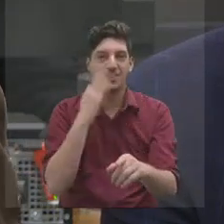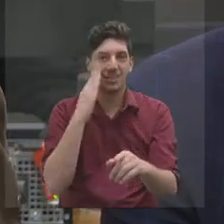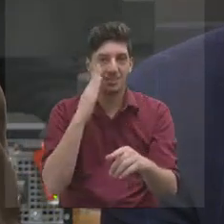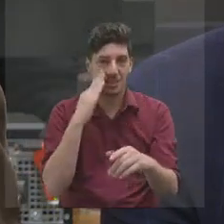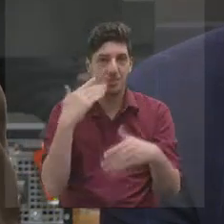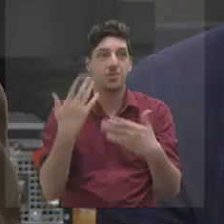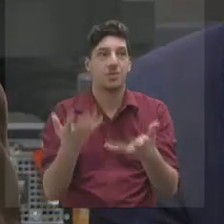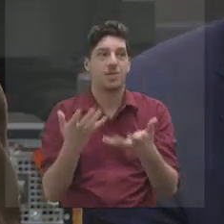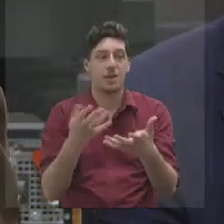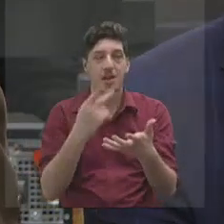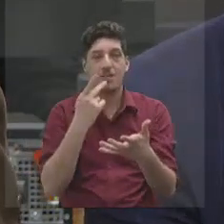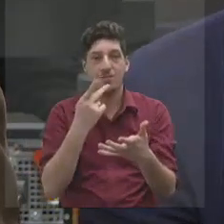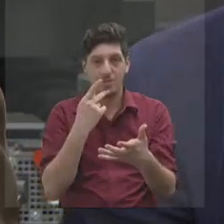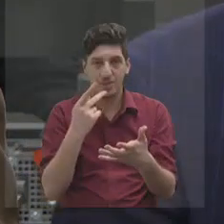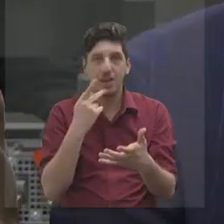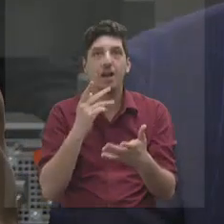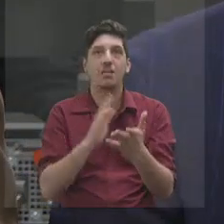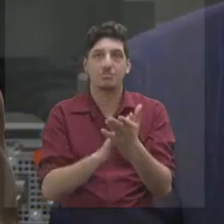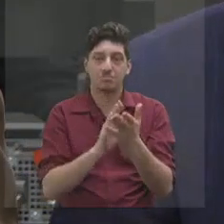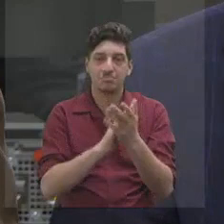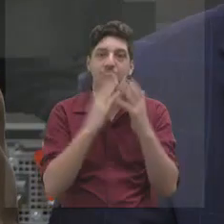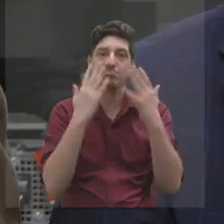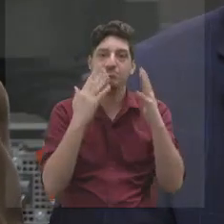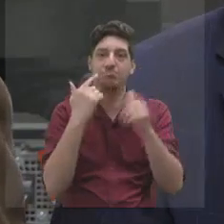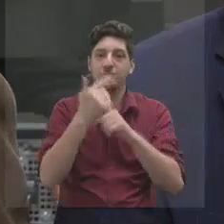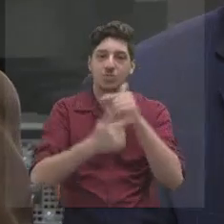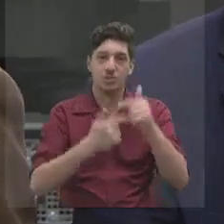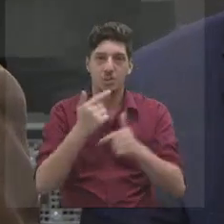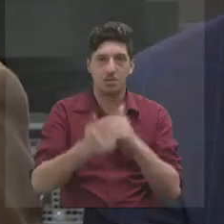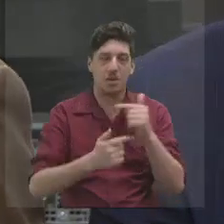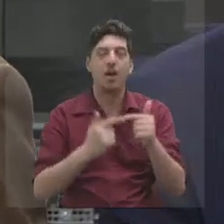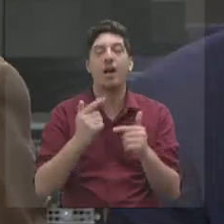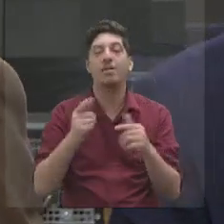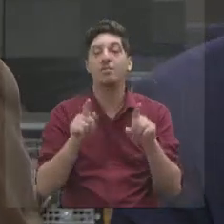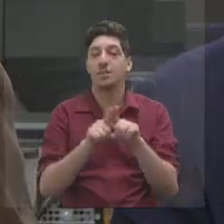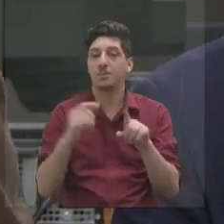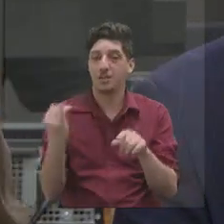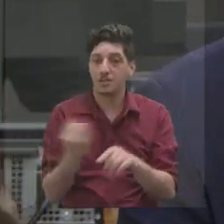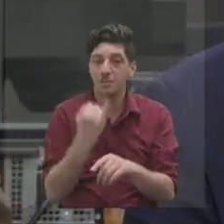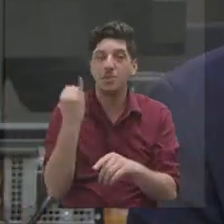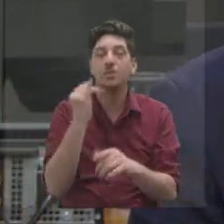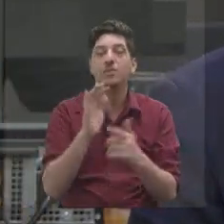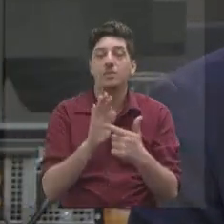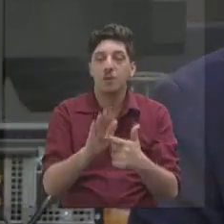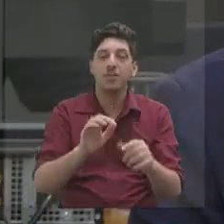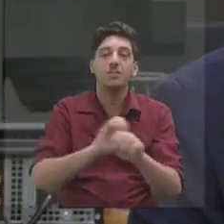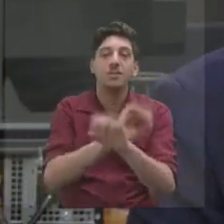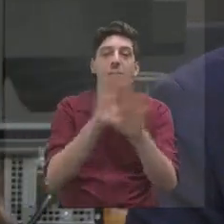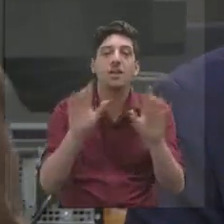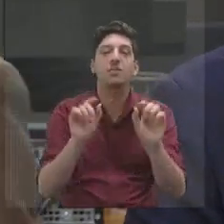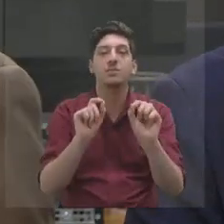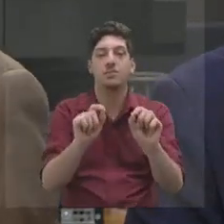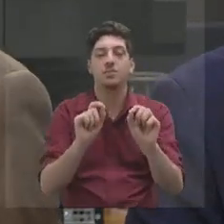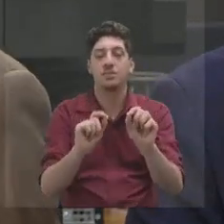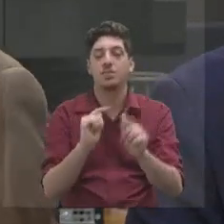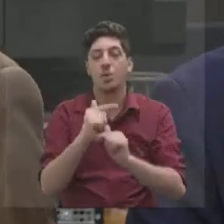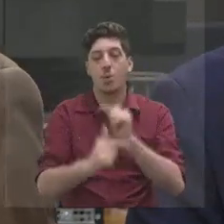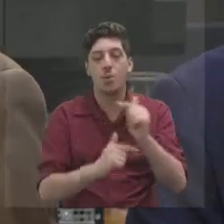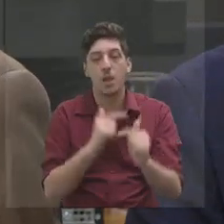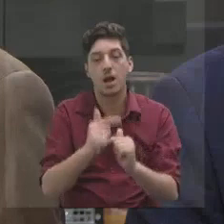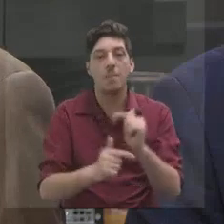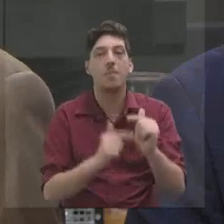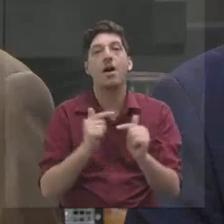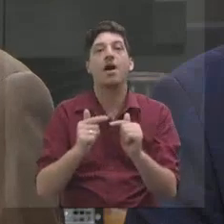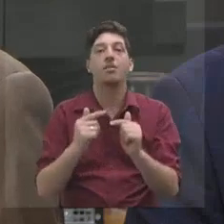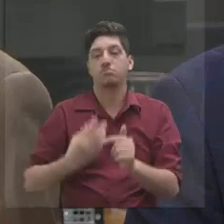né elogios ao trabalho que foi feito e é importante deixar claro que esse trabalho ele transpôs